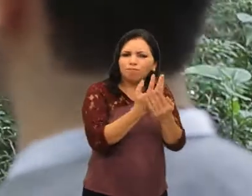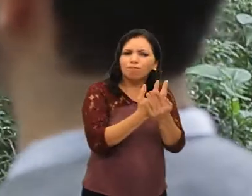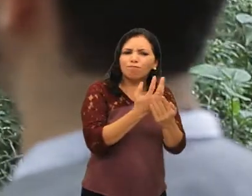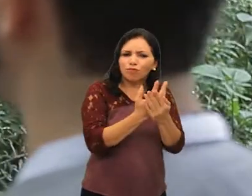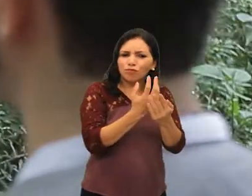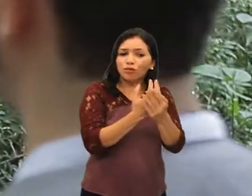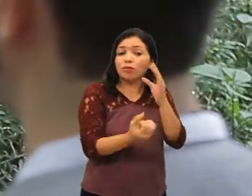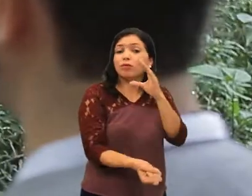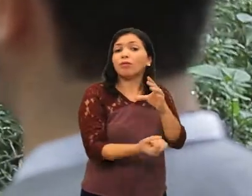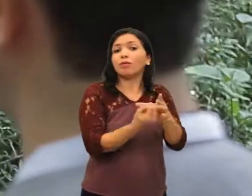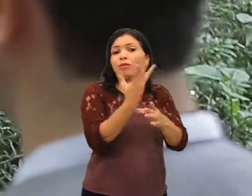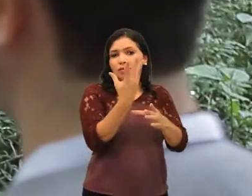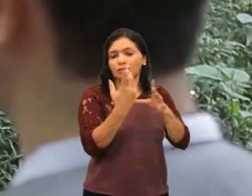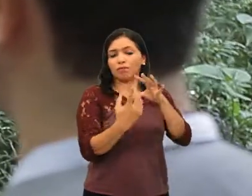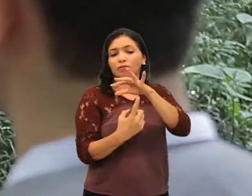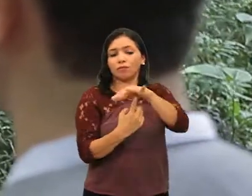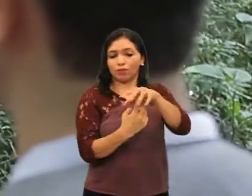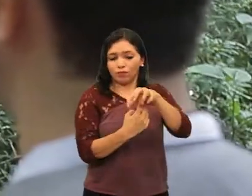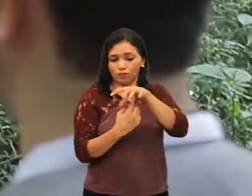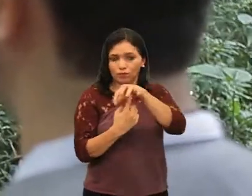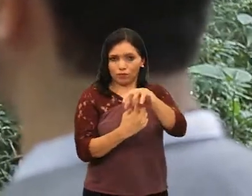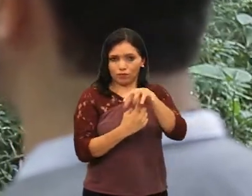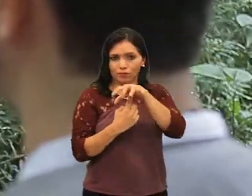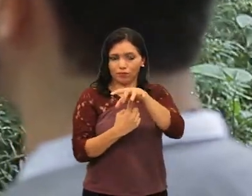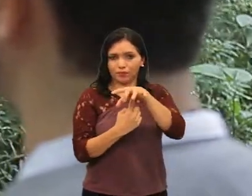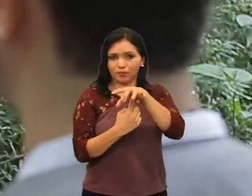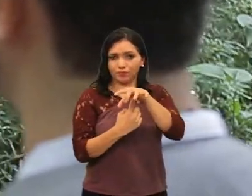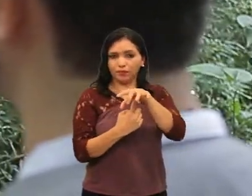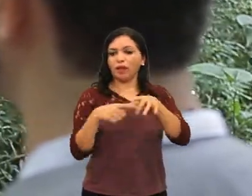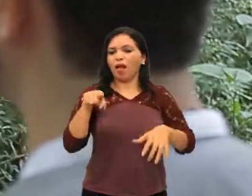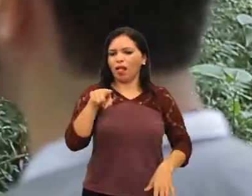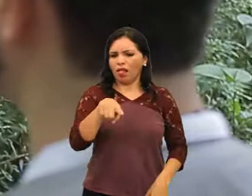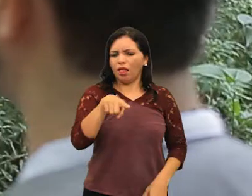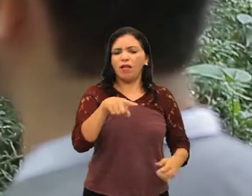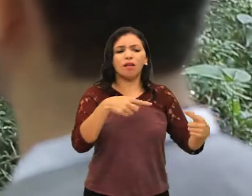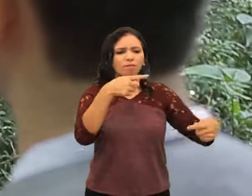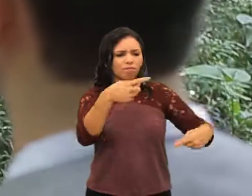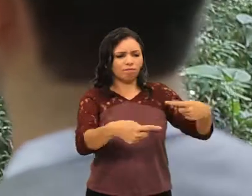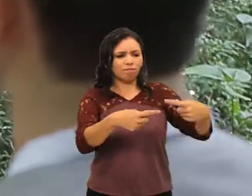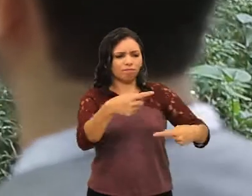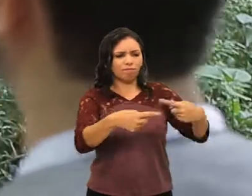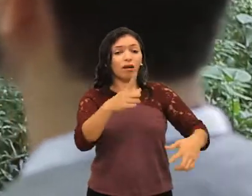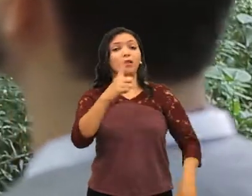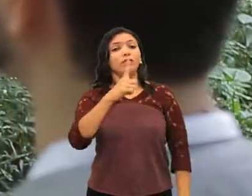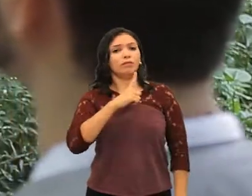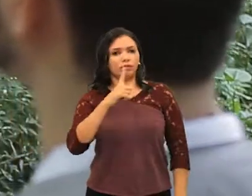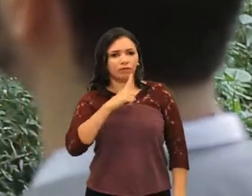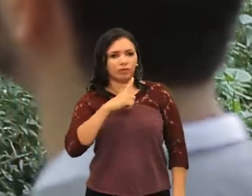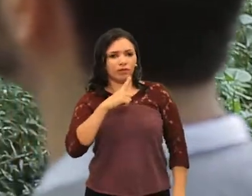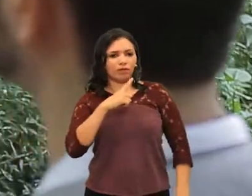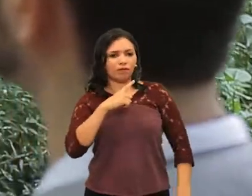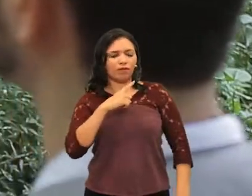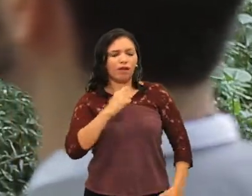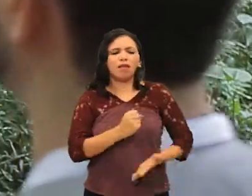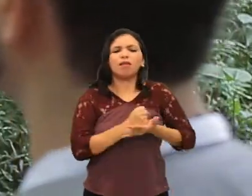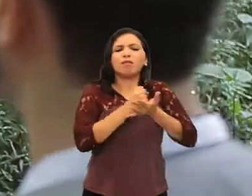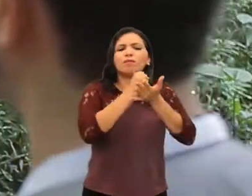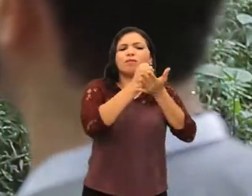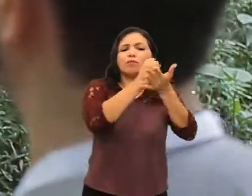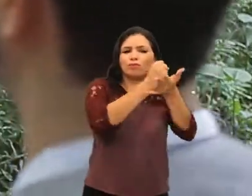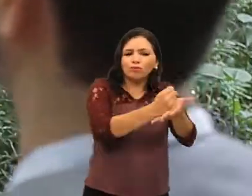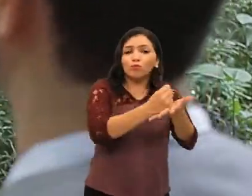viabilidade desse parque, né, e ali nessa discussão nós tivemos esse apoio